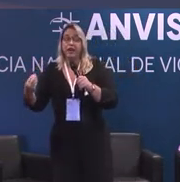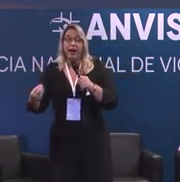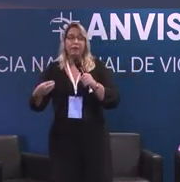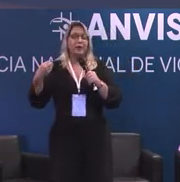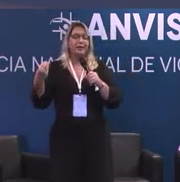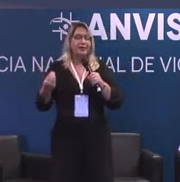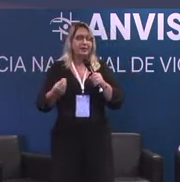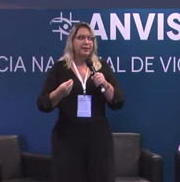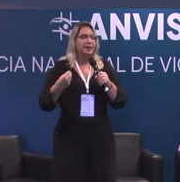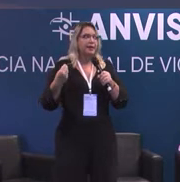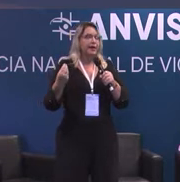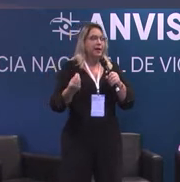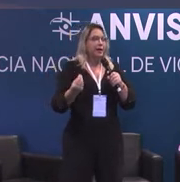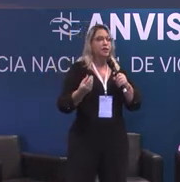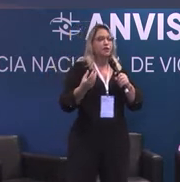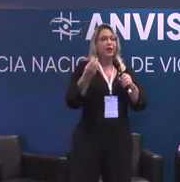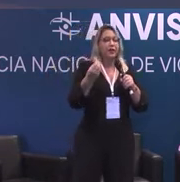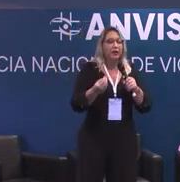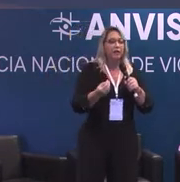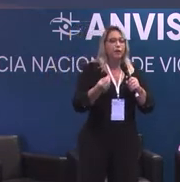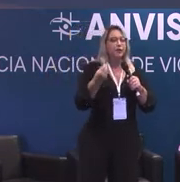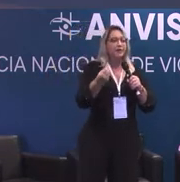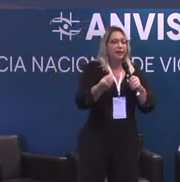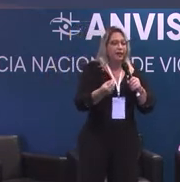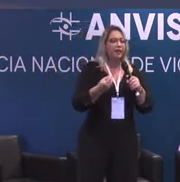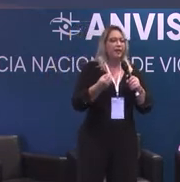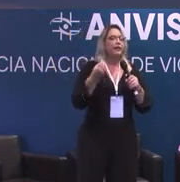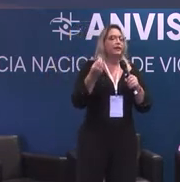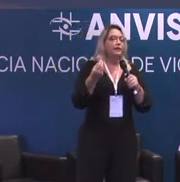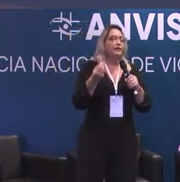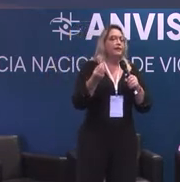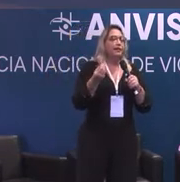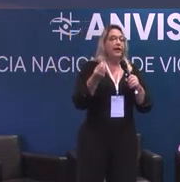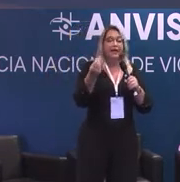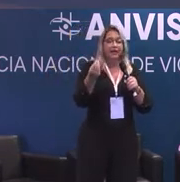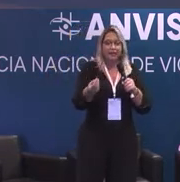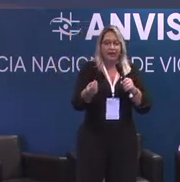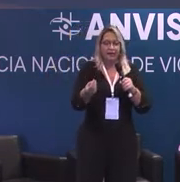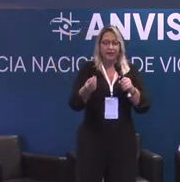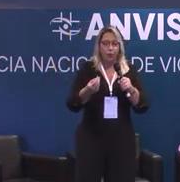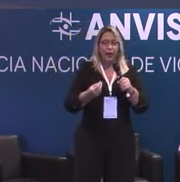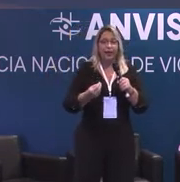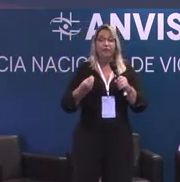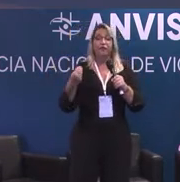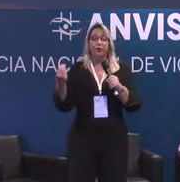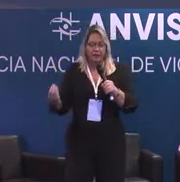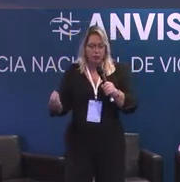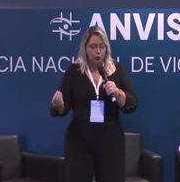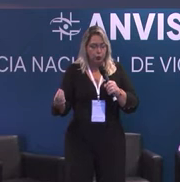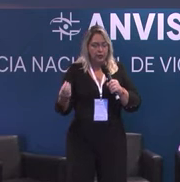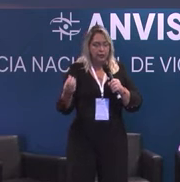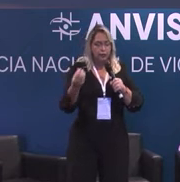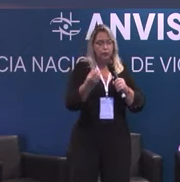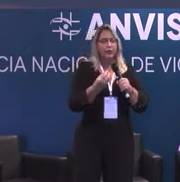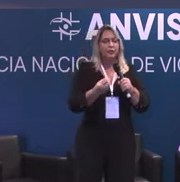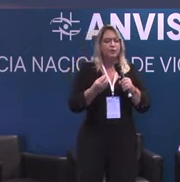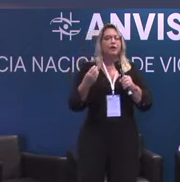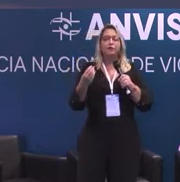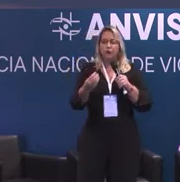viável, é mais factível de ser realizada? Como é que é feito esse controle? Então, tudo